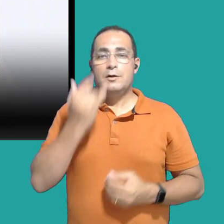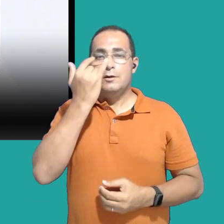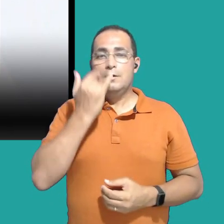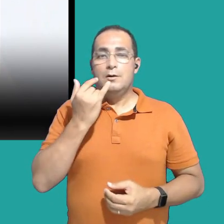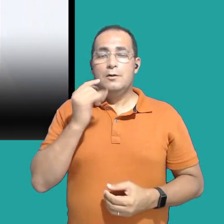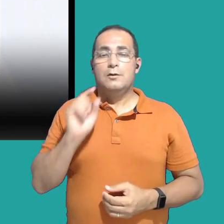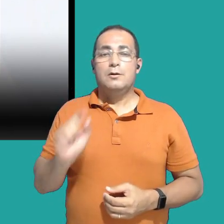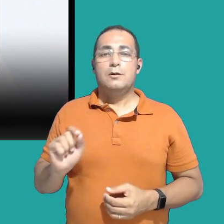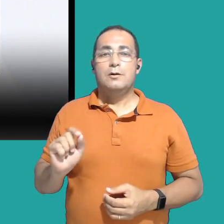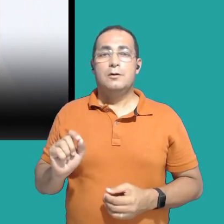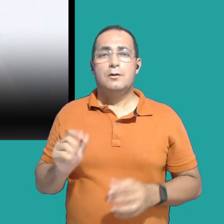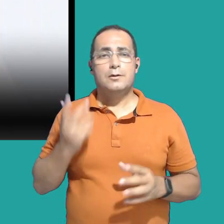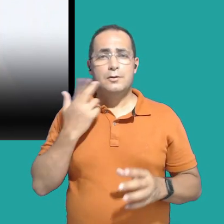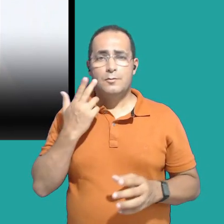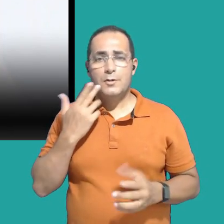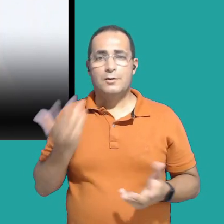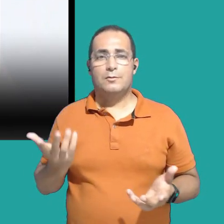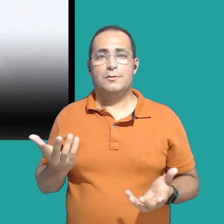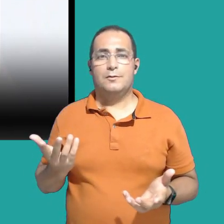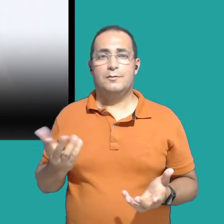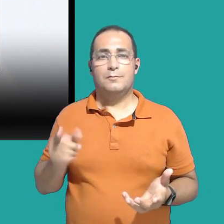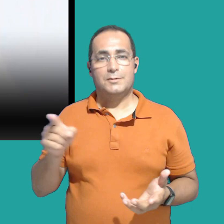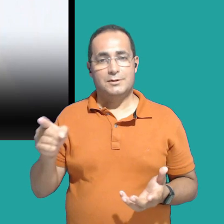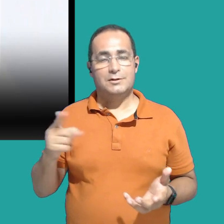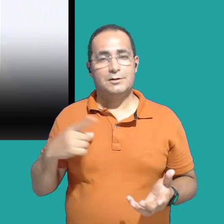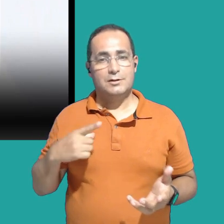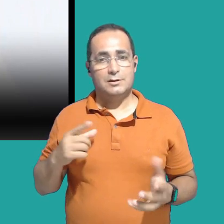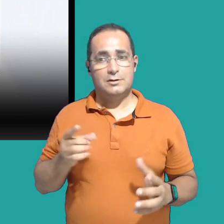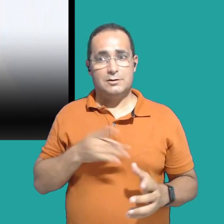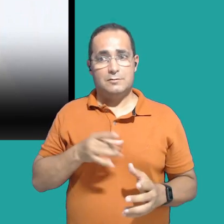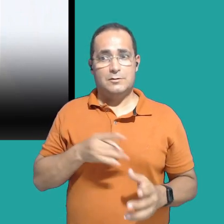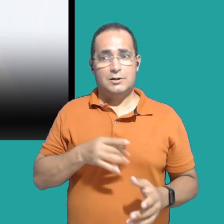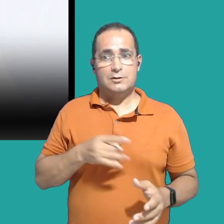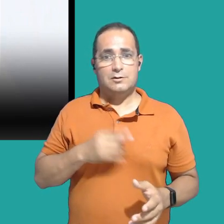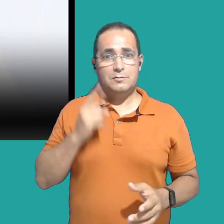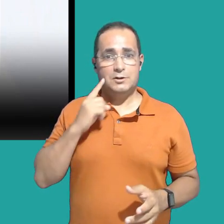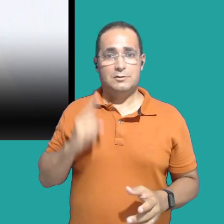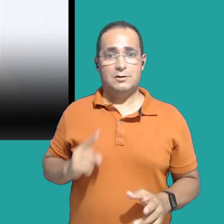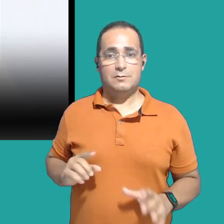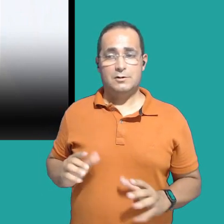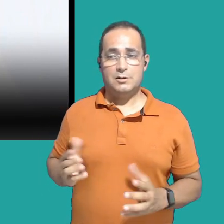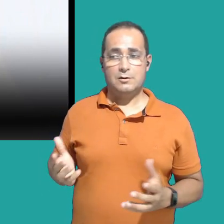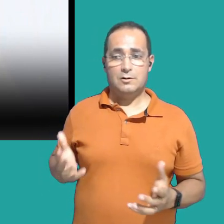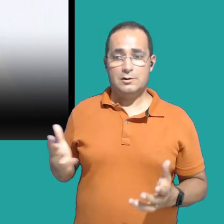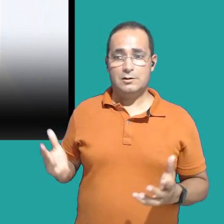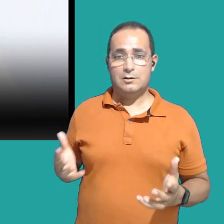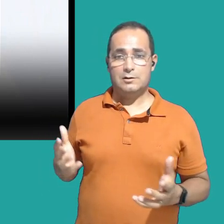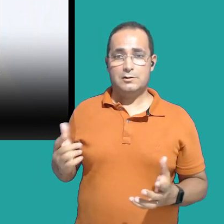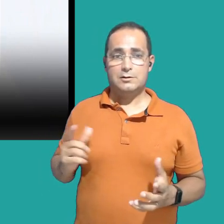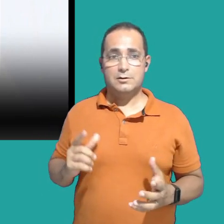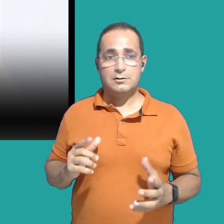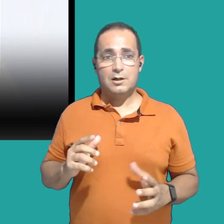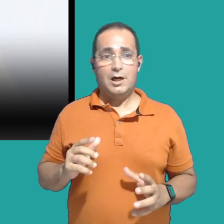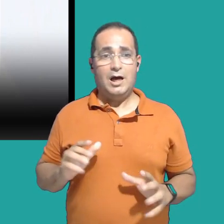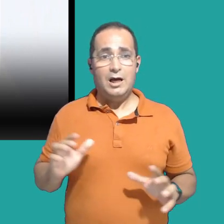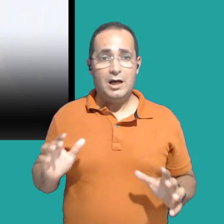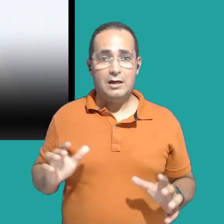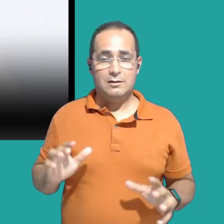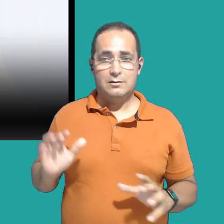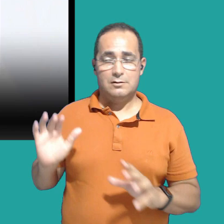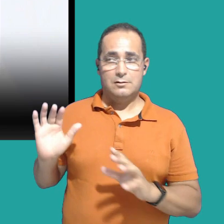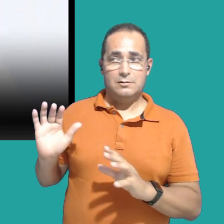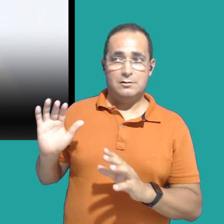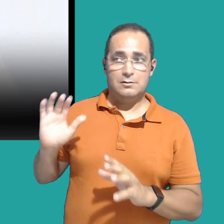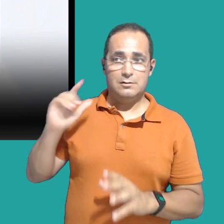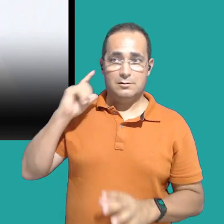ter esse contato. Como é lidar com uma pessoa deficiente visual? É uma coisa normal. Mas eles têm um certo medo, às vezes, porque não sabem. Às